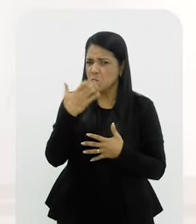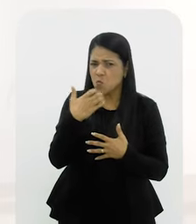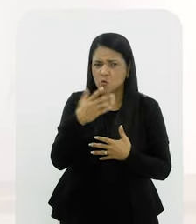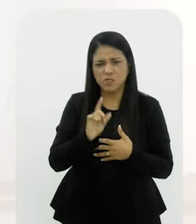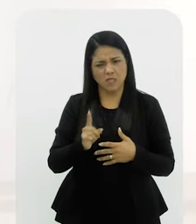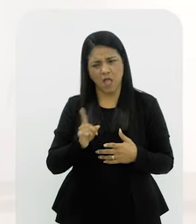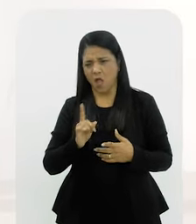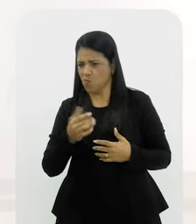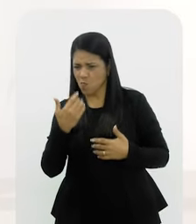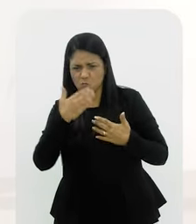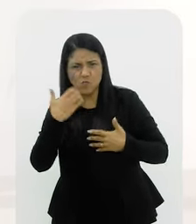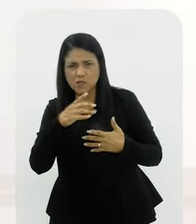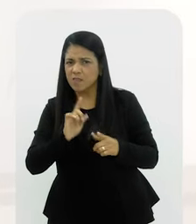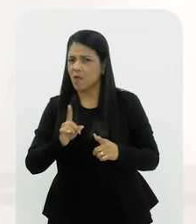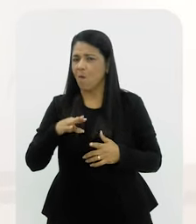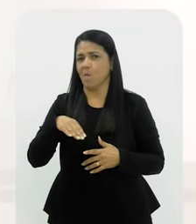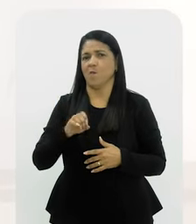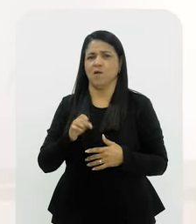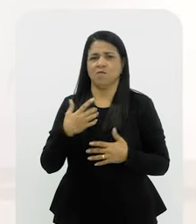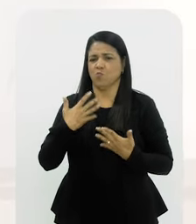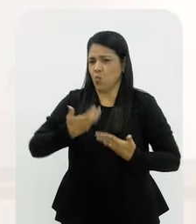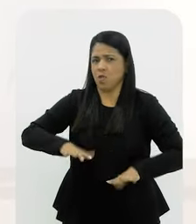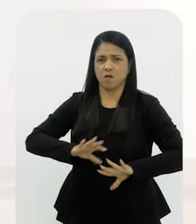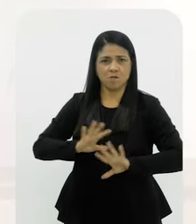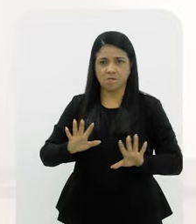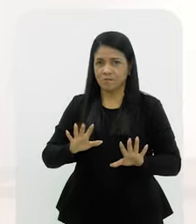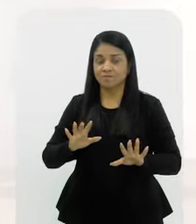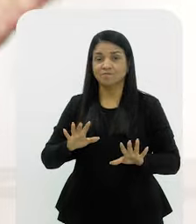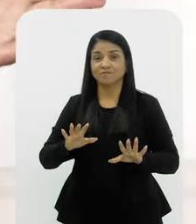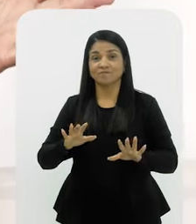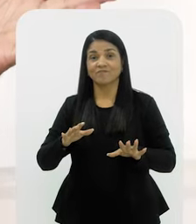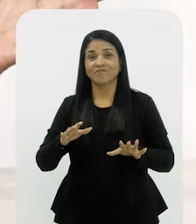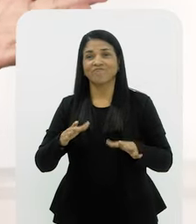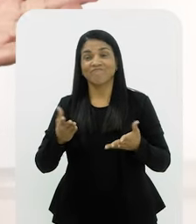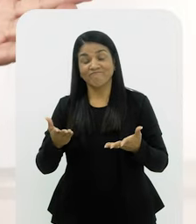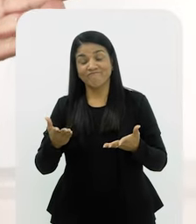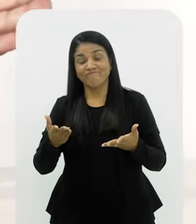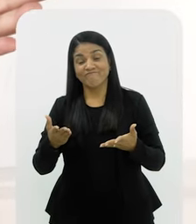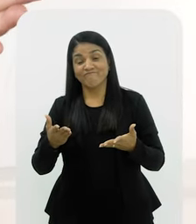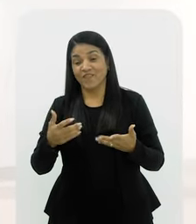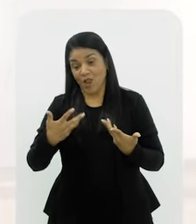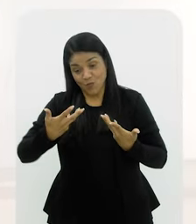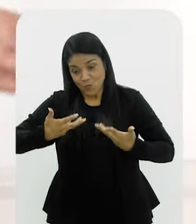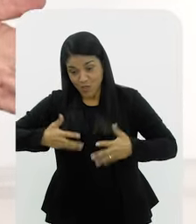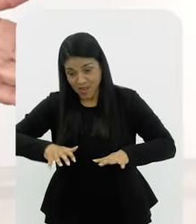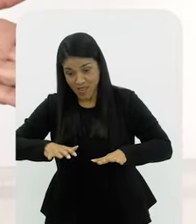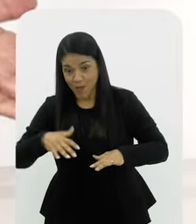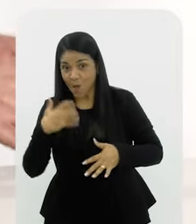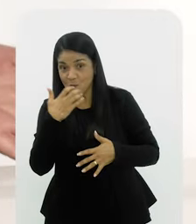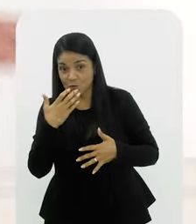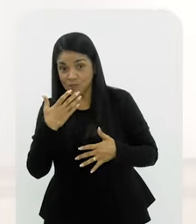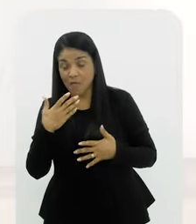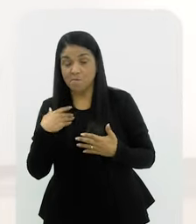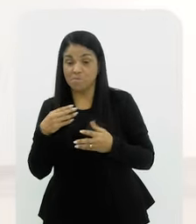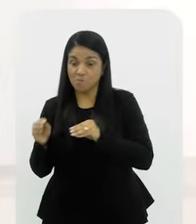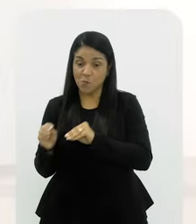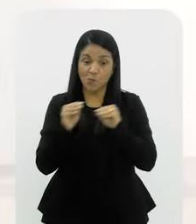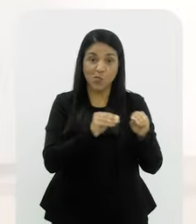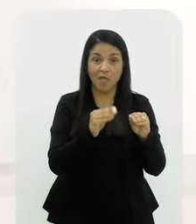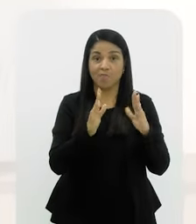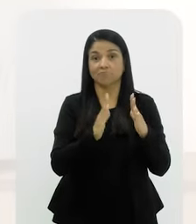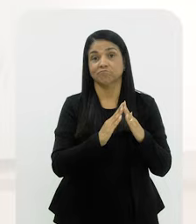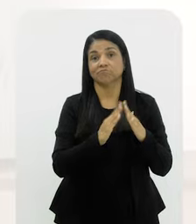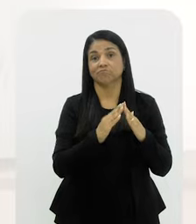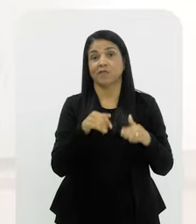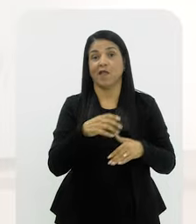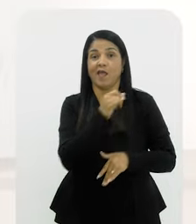negócio de música, não sei o quê. Ela não queria, cara. Agora você vê, contrassenso, né? Ela não queria que eu fosse músico e me jogou para o Rio de Janeiro.